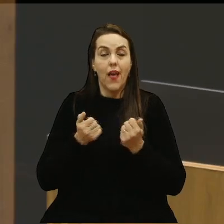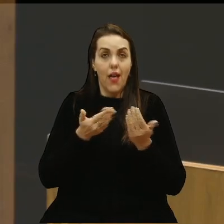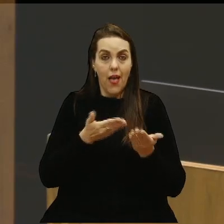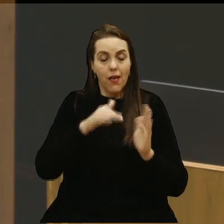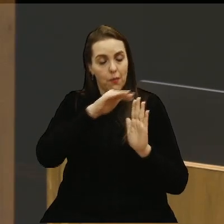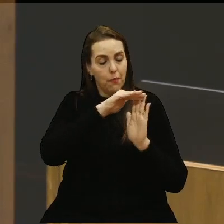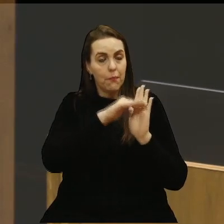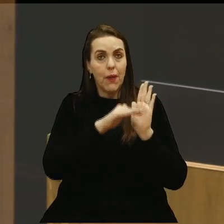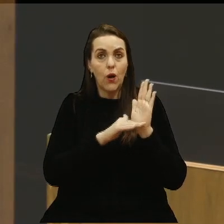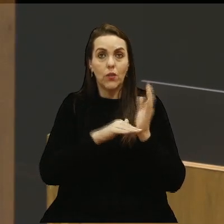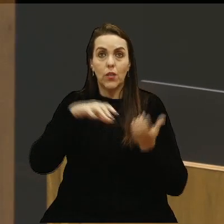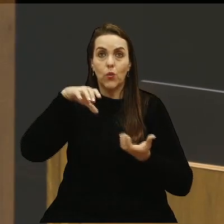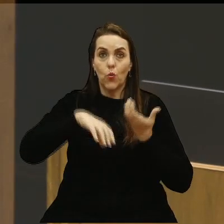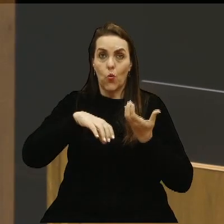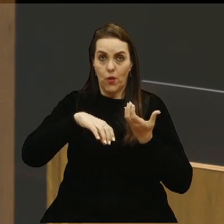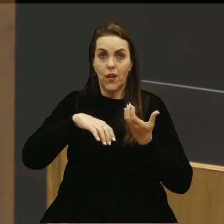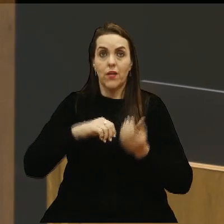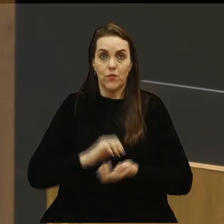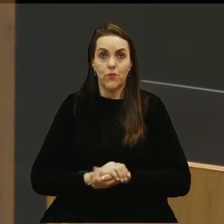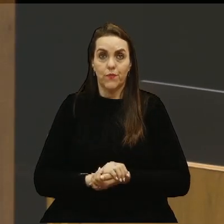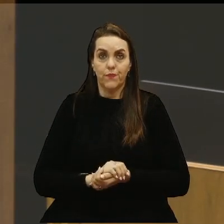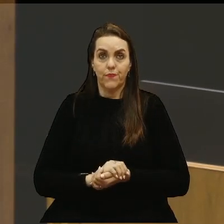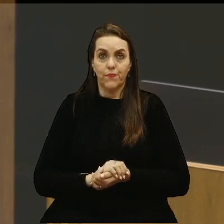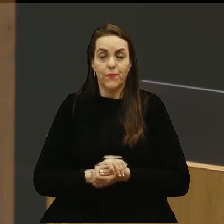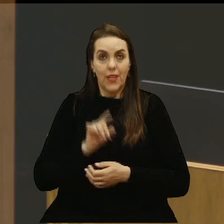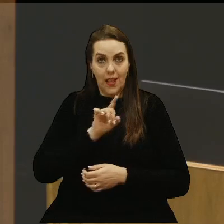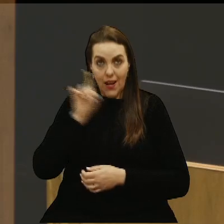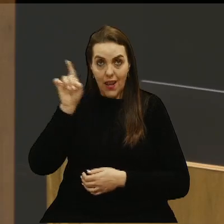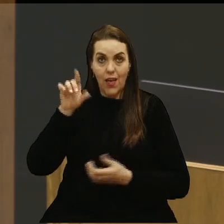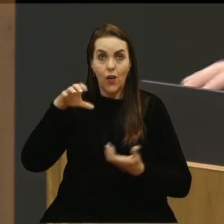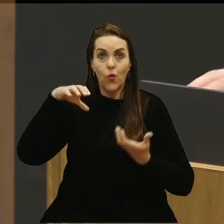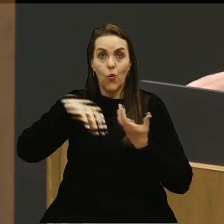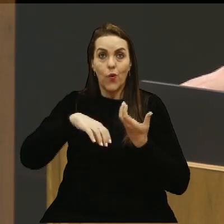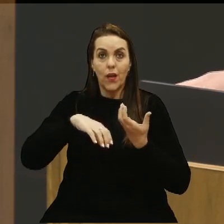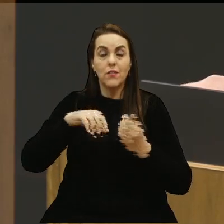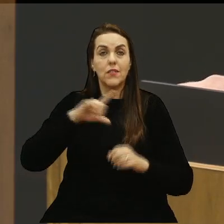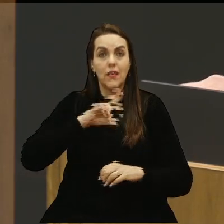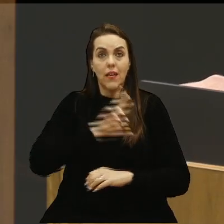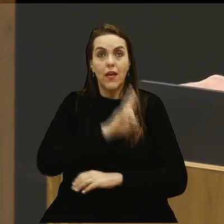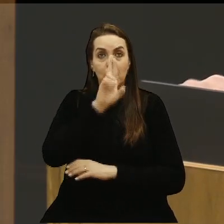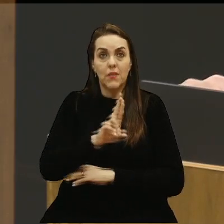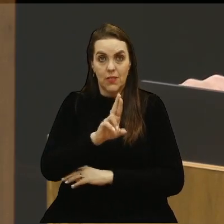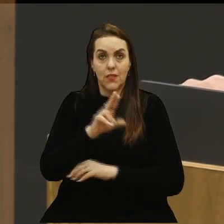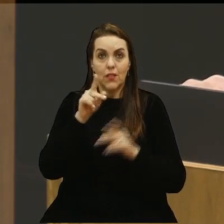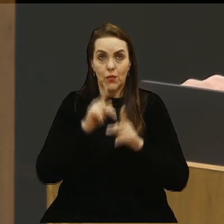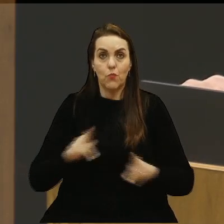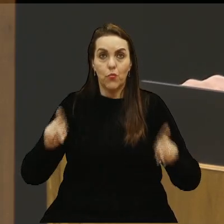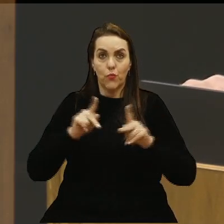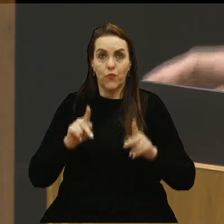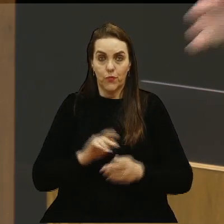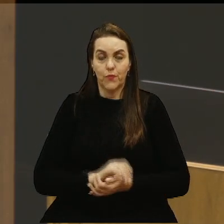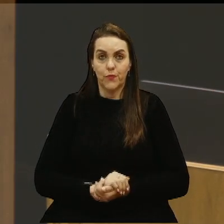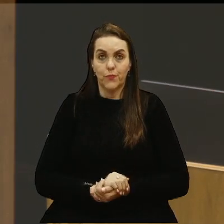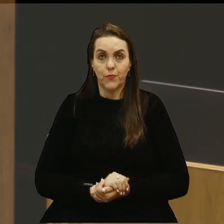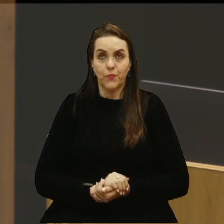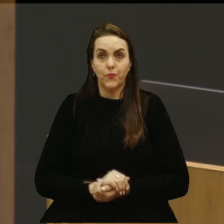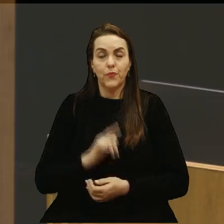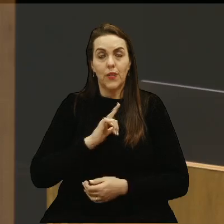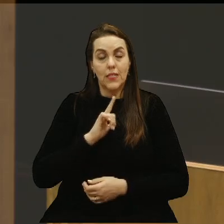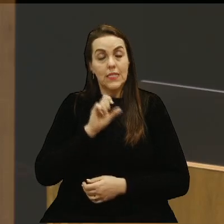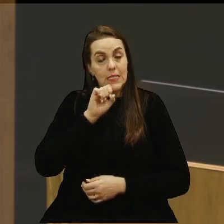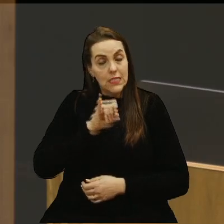pautada no Congresso Nacional. Lá no Congresso, nós temos os representantes do povo. E se